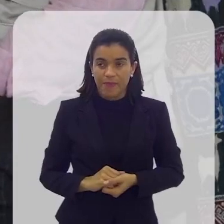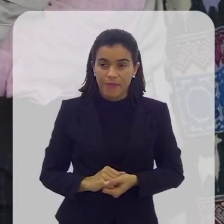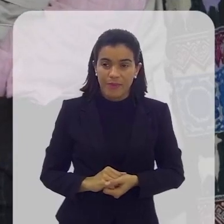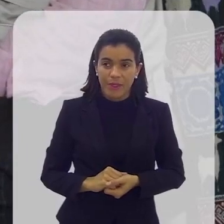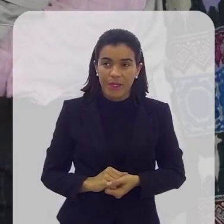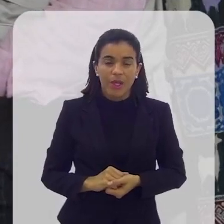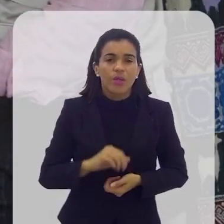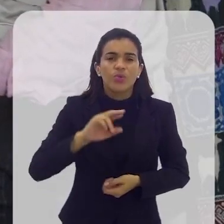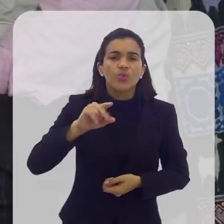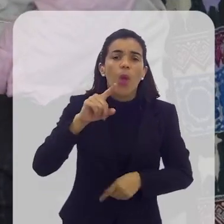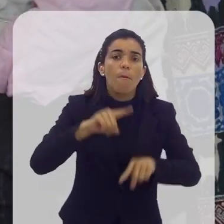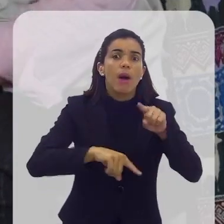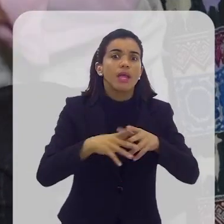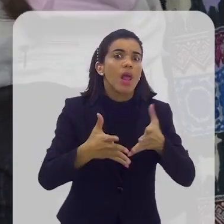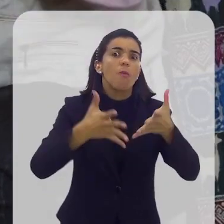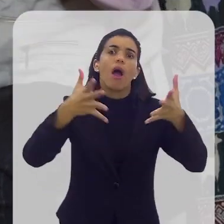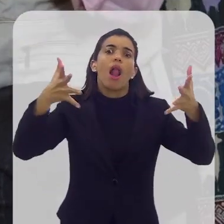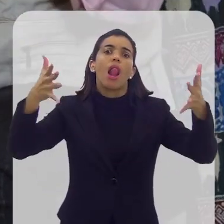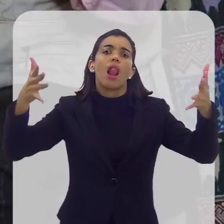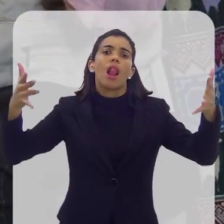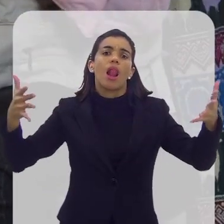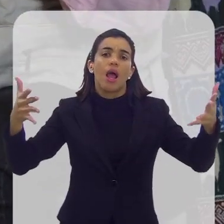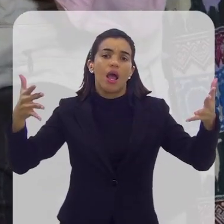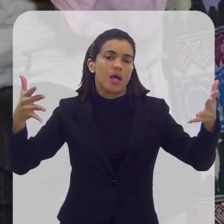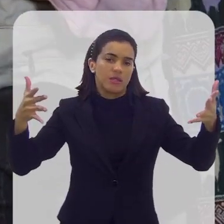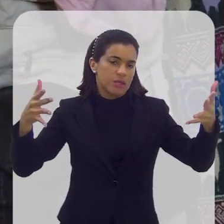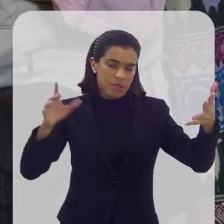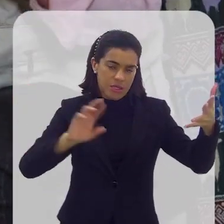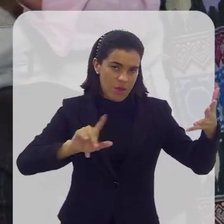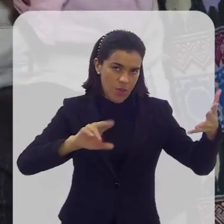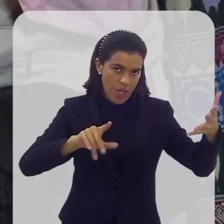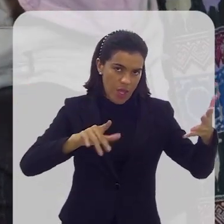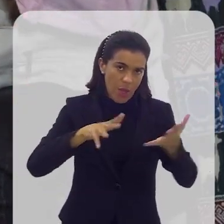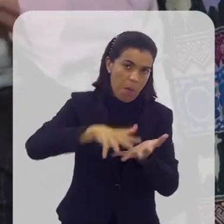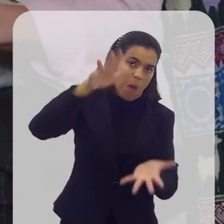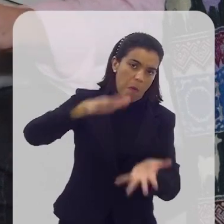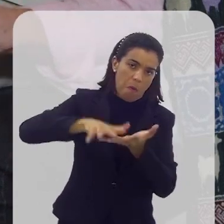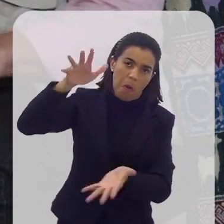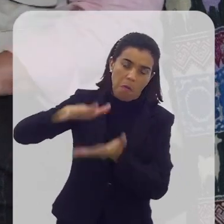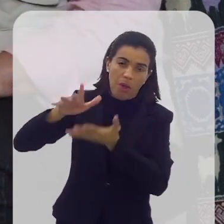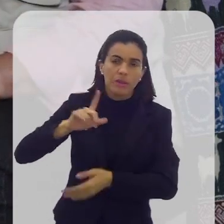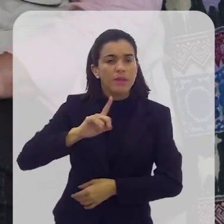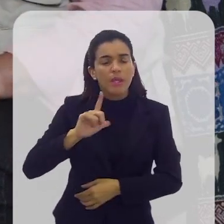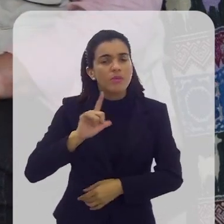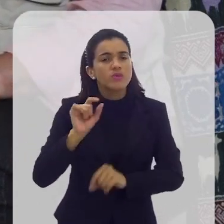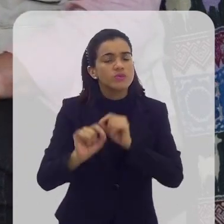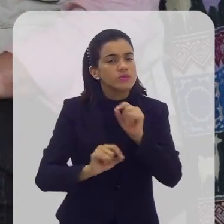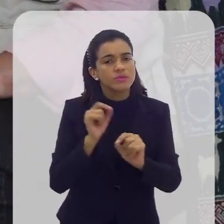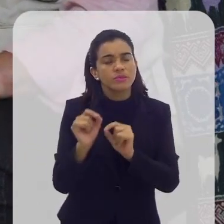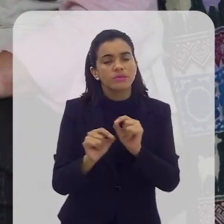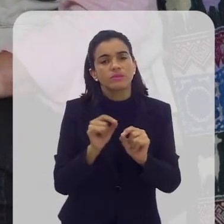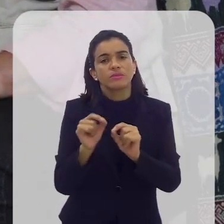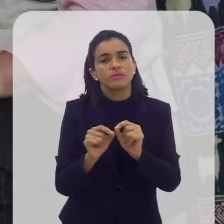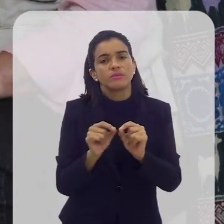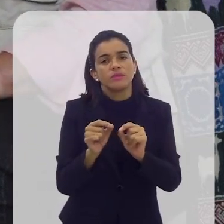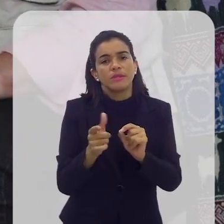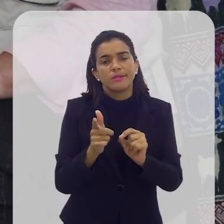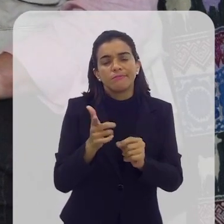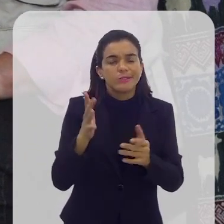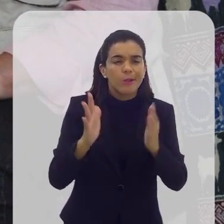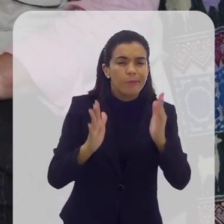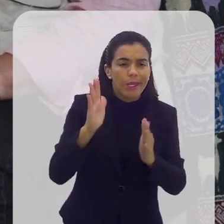por aí, exatamente, que é essa manga, mas isso desperta nos frequentadores uma curiosidade e um gosto